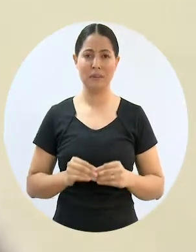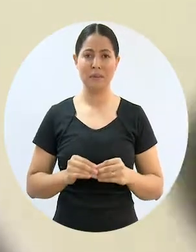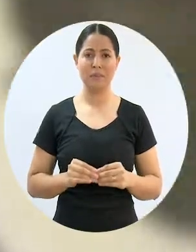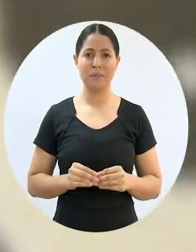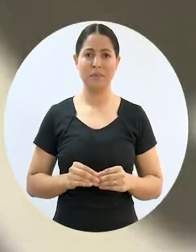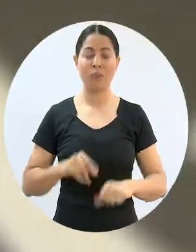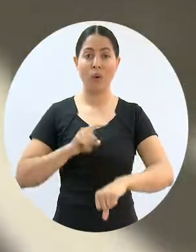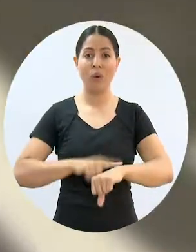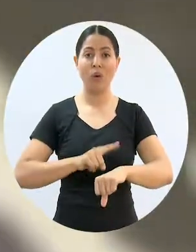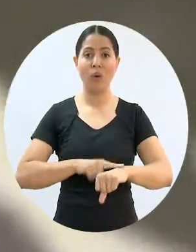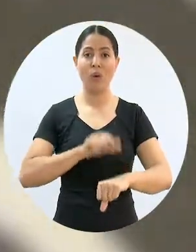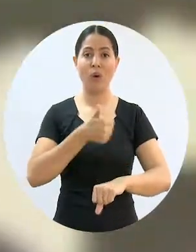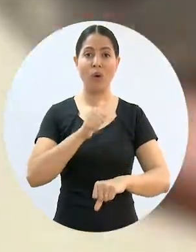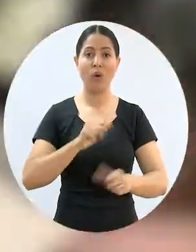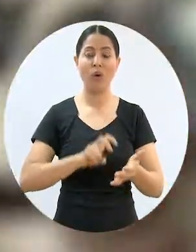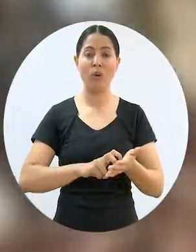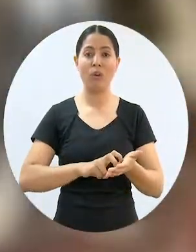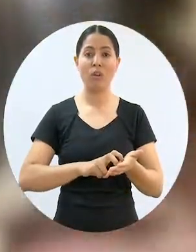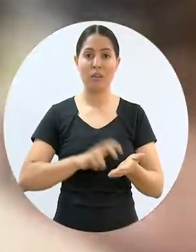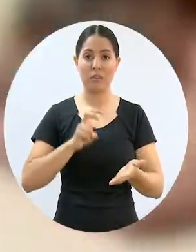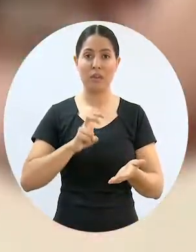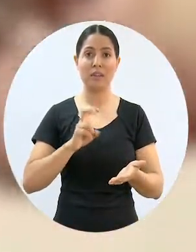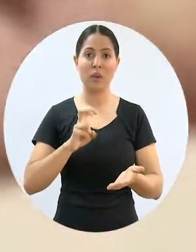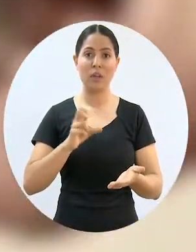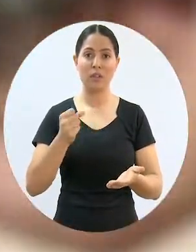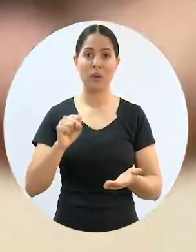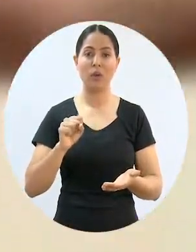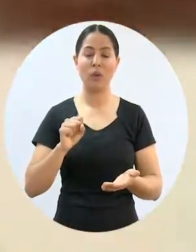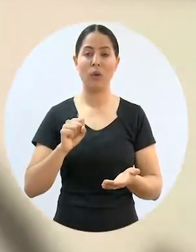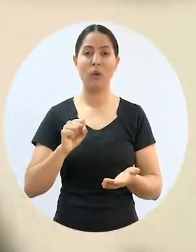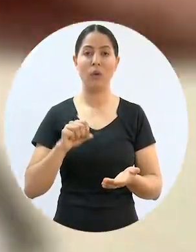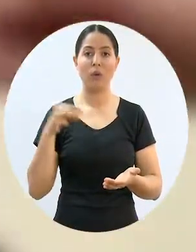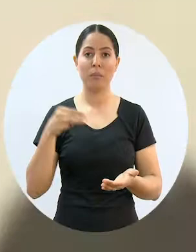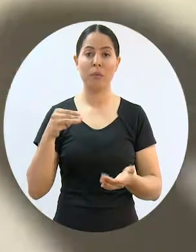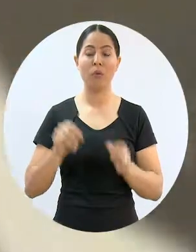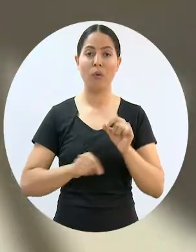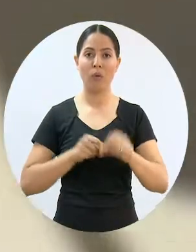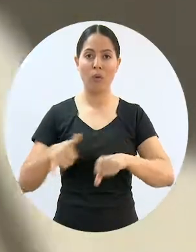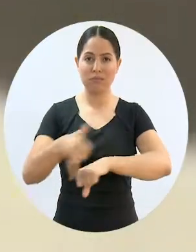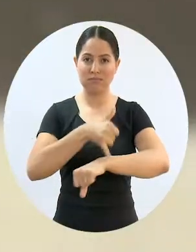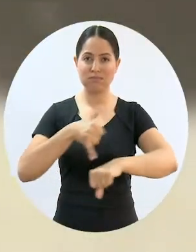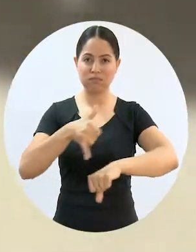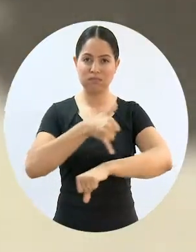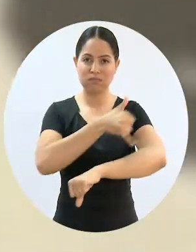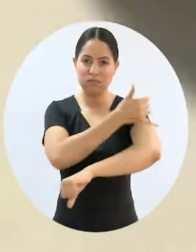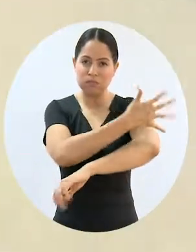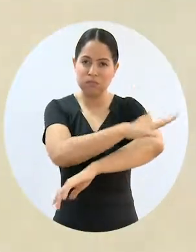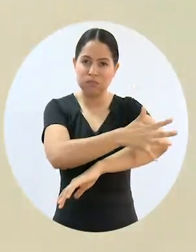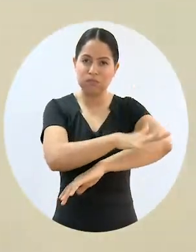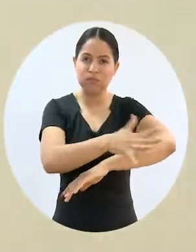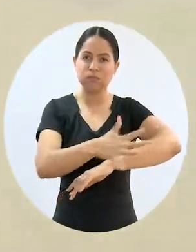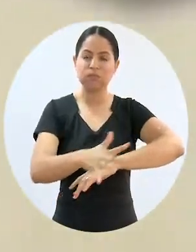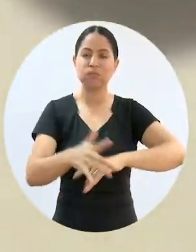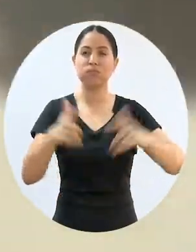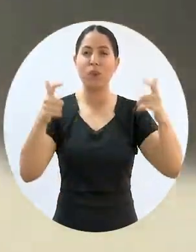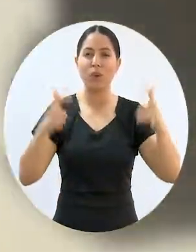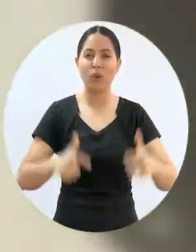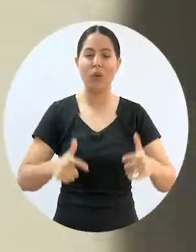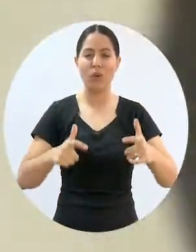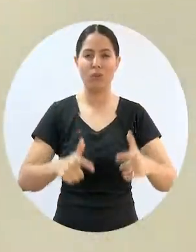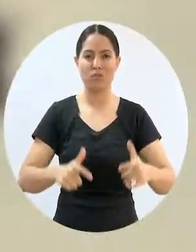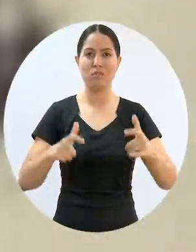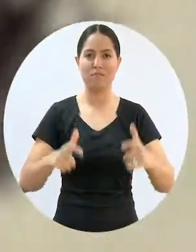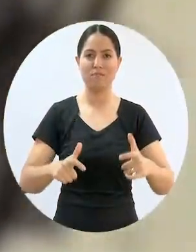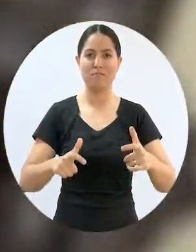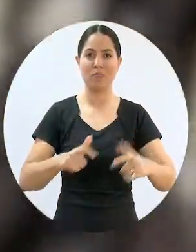11h58 do dia 28, segunda-feira, mais uma mancha nas pedras, aqui ao lado do Morro do Careca.